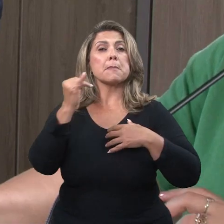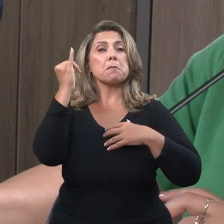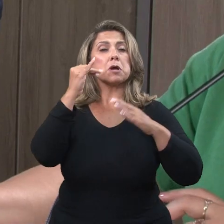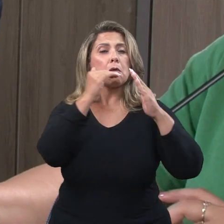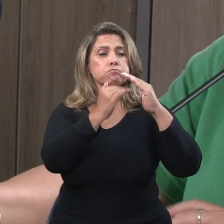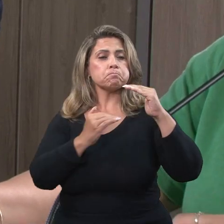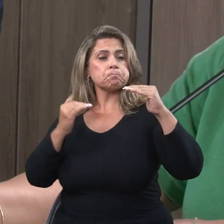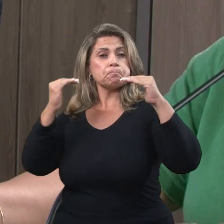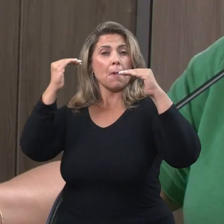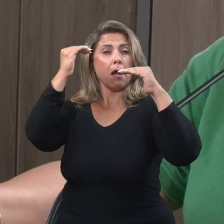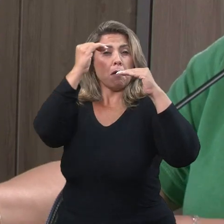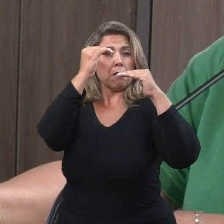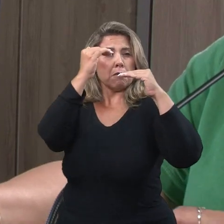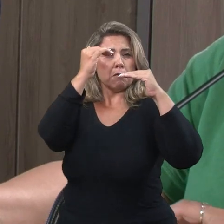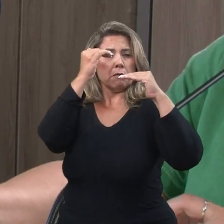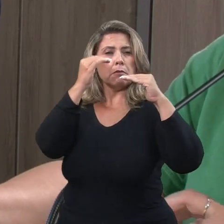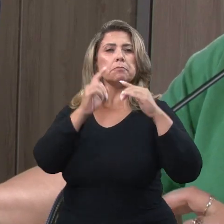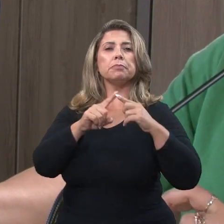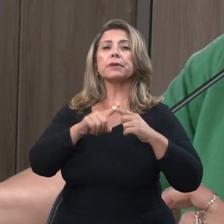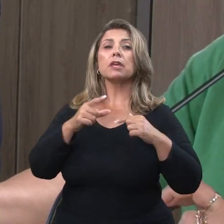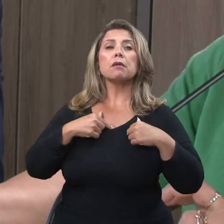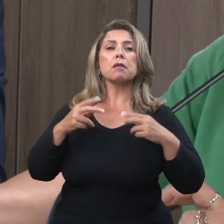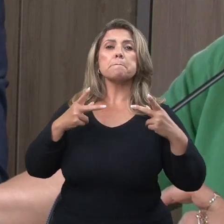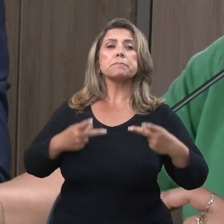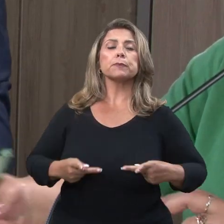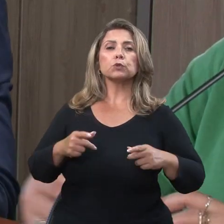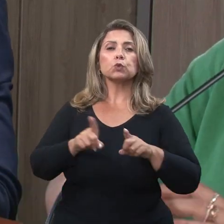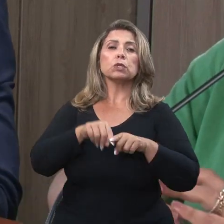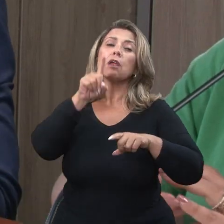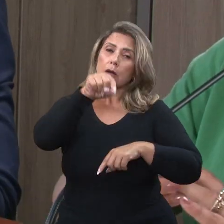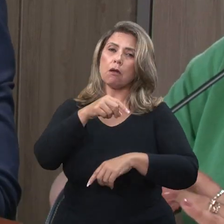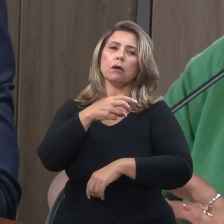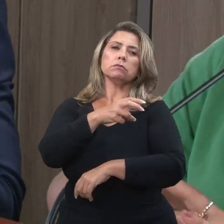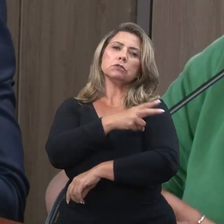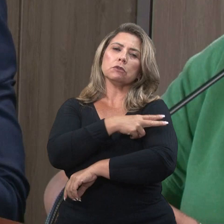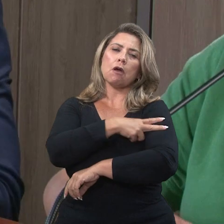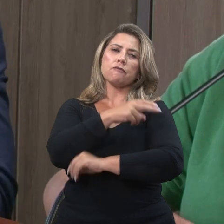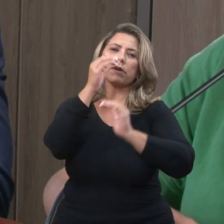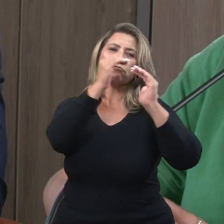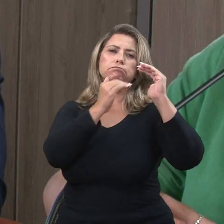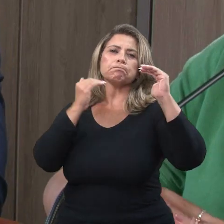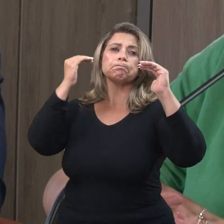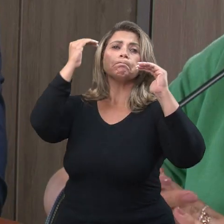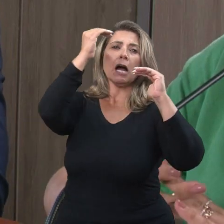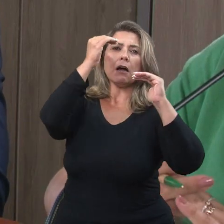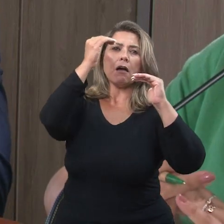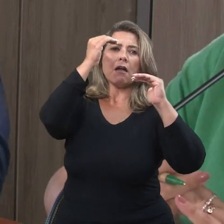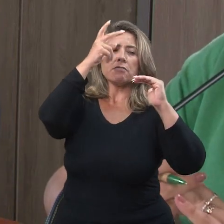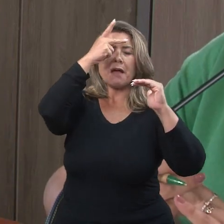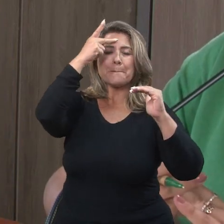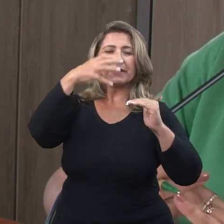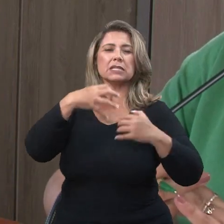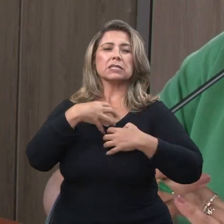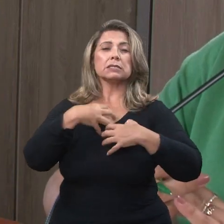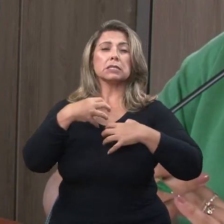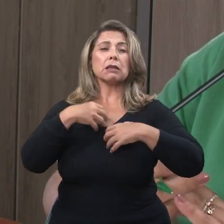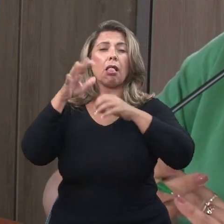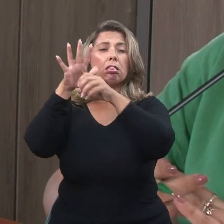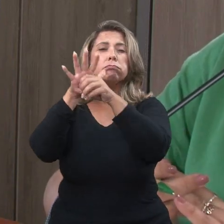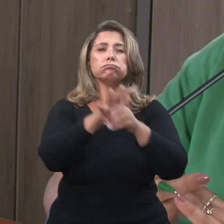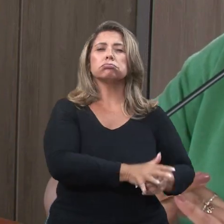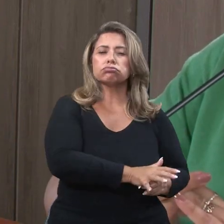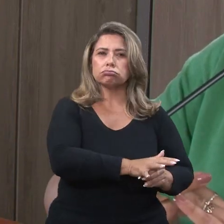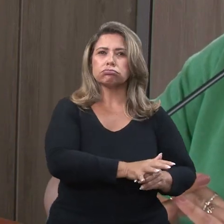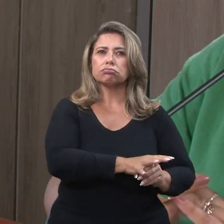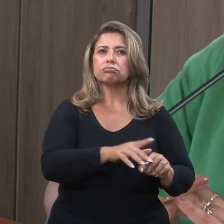sexual se valendo da sua posição. Em geral, é uma posição ou de hierarquia superior, ou também é uma posição